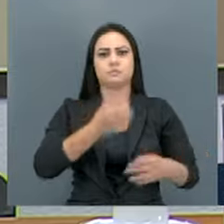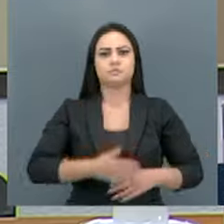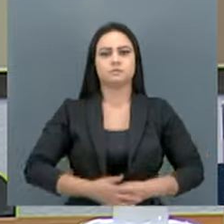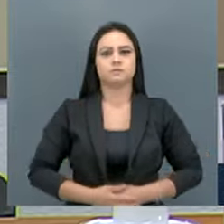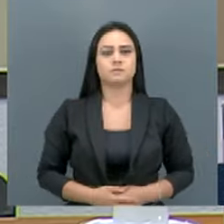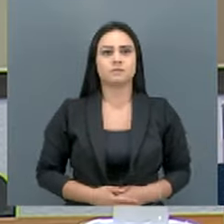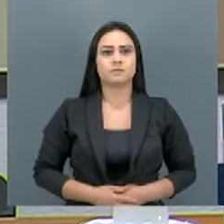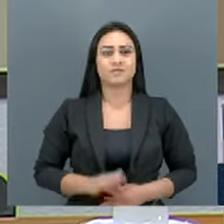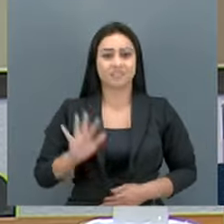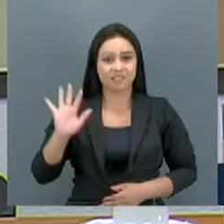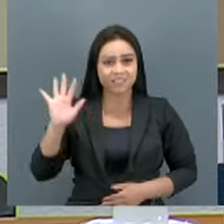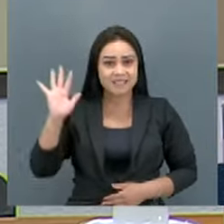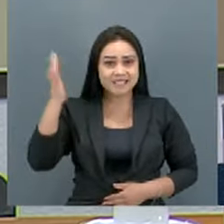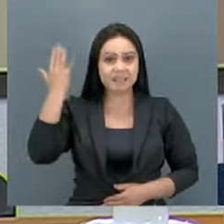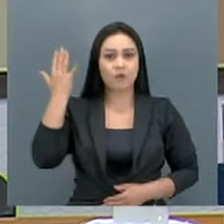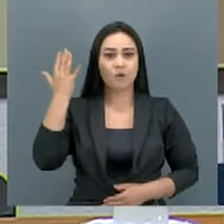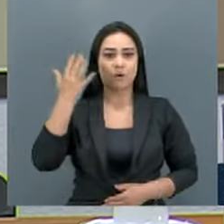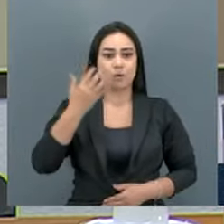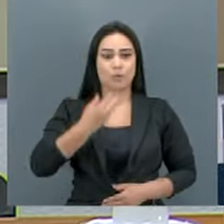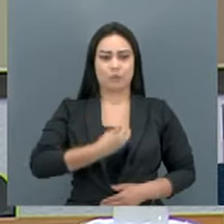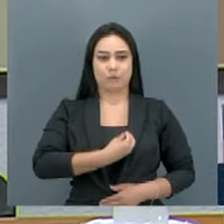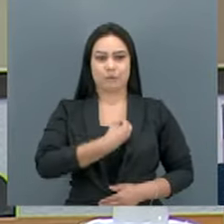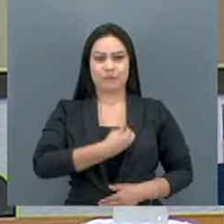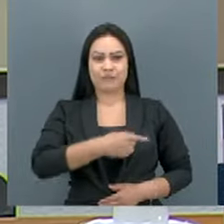A situação do nosso povo